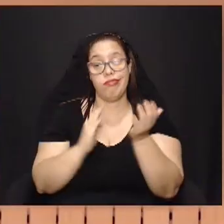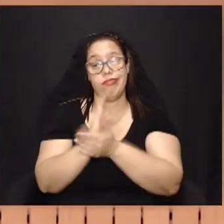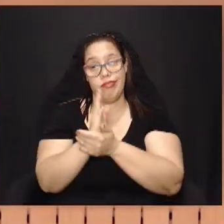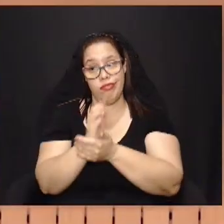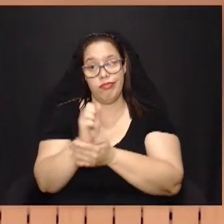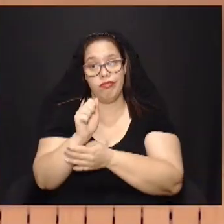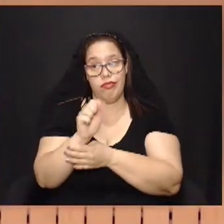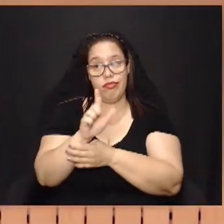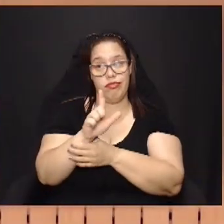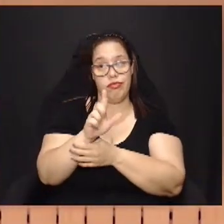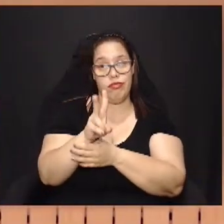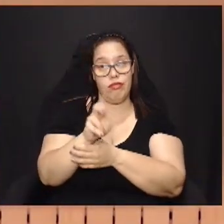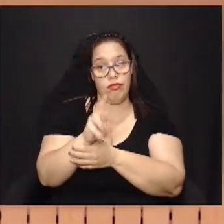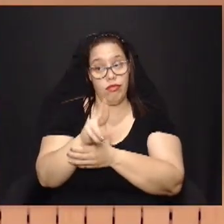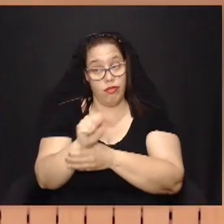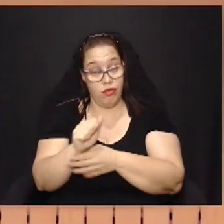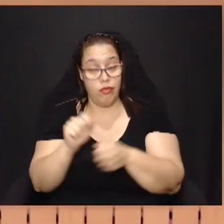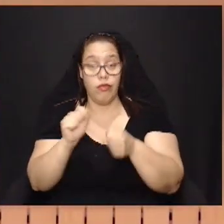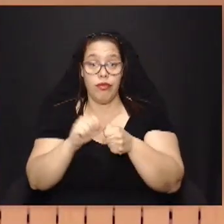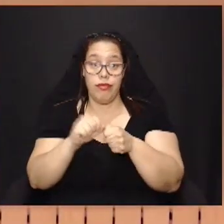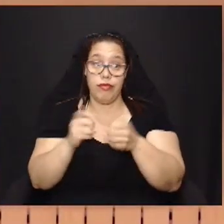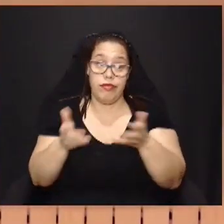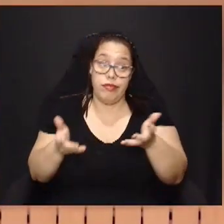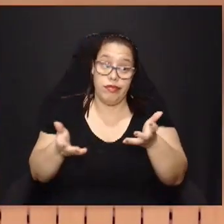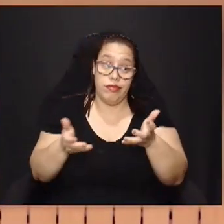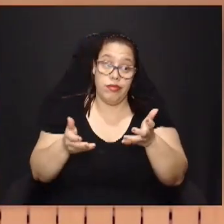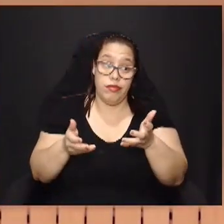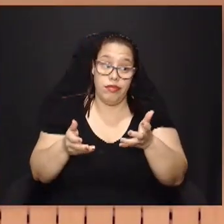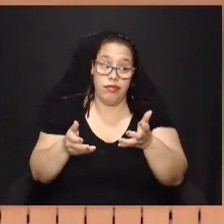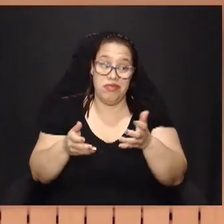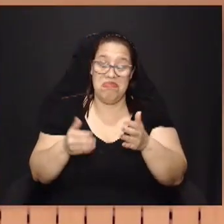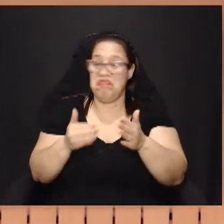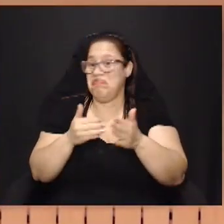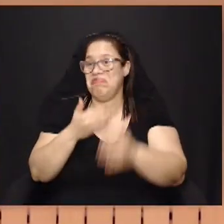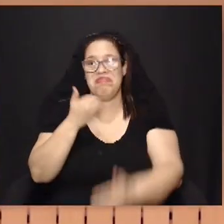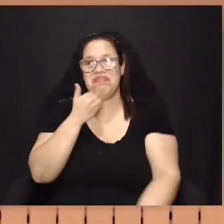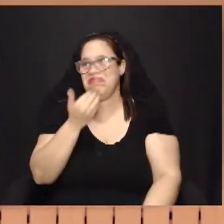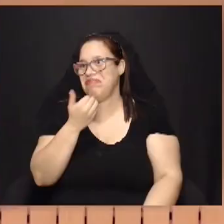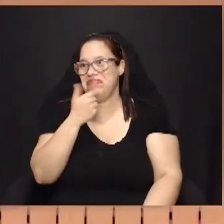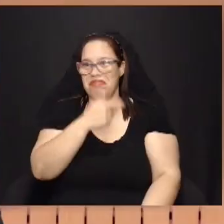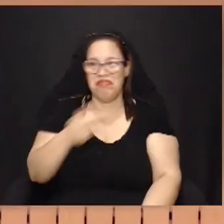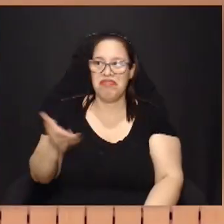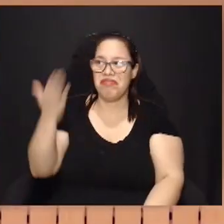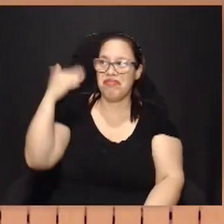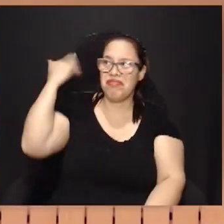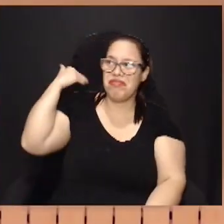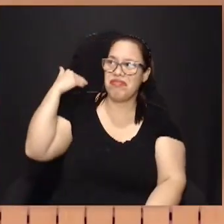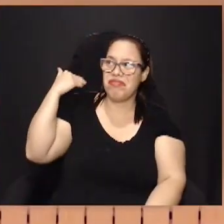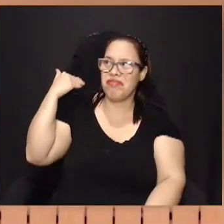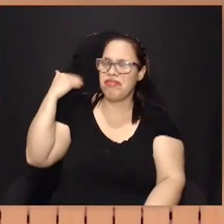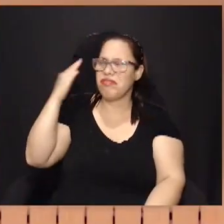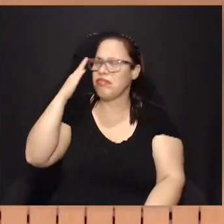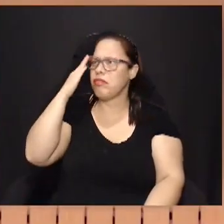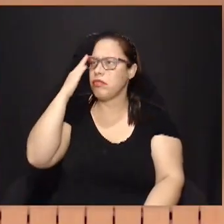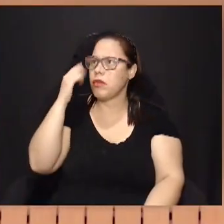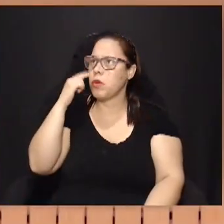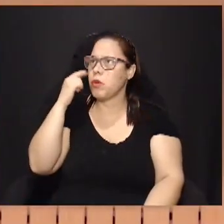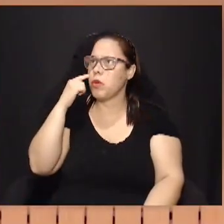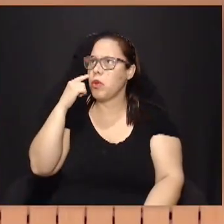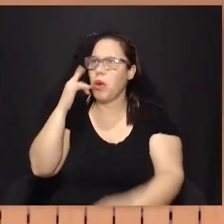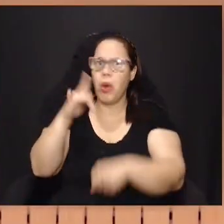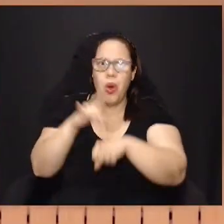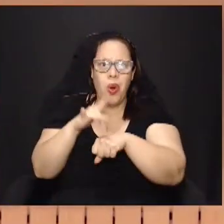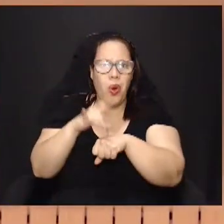execução. E muitas vezes isso inviabiliza. Semana passada mesmo eu ouvi absurdos no telefone de